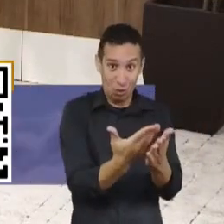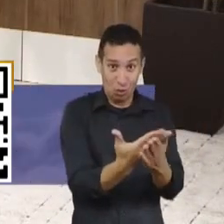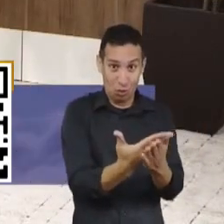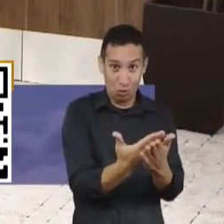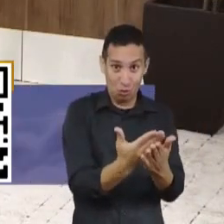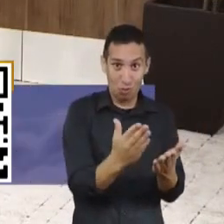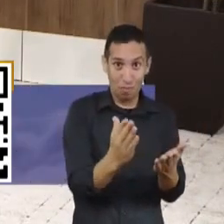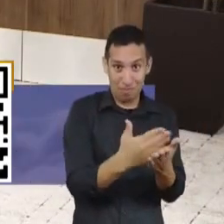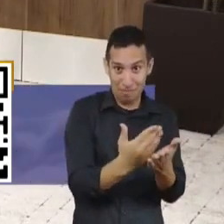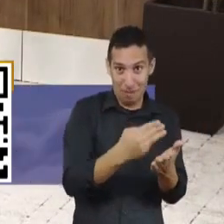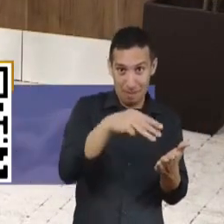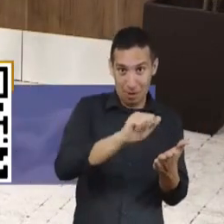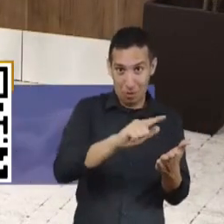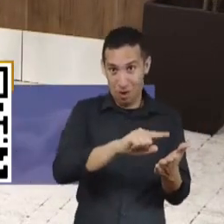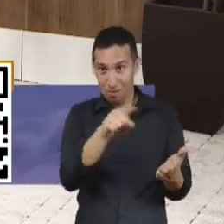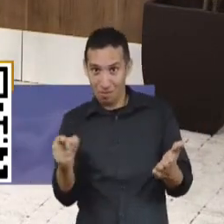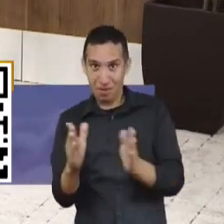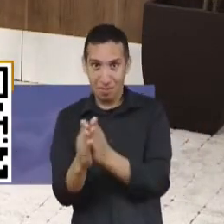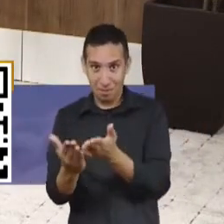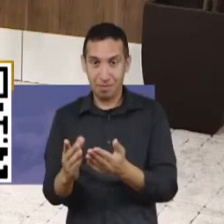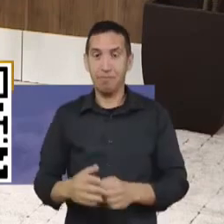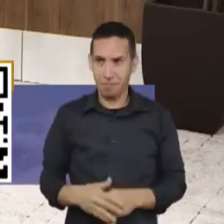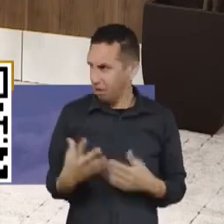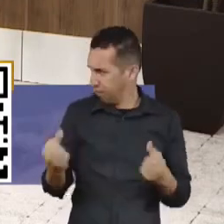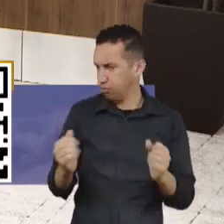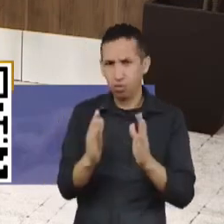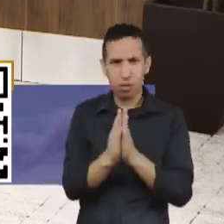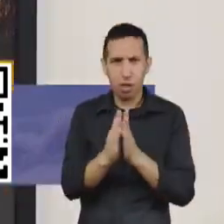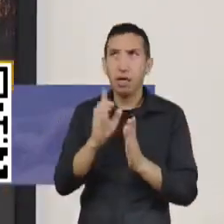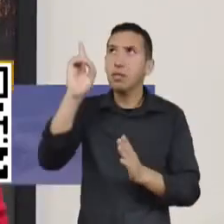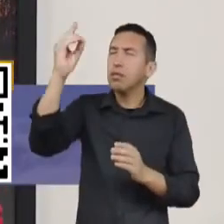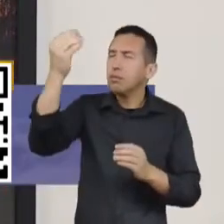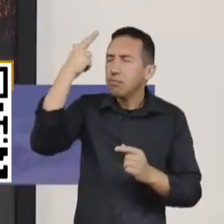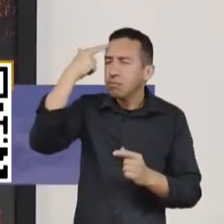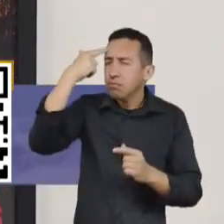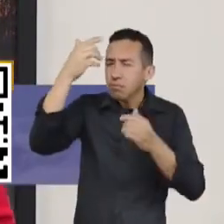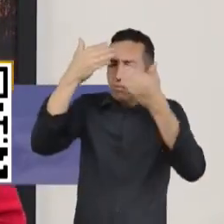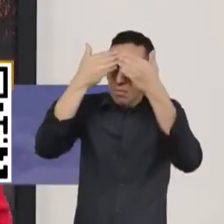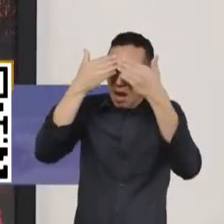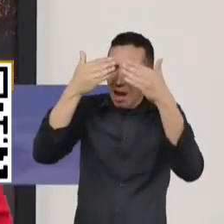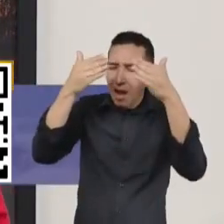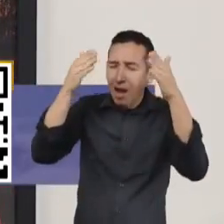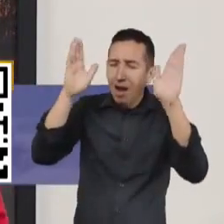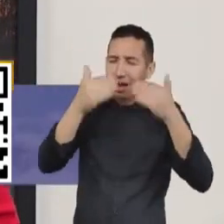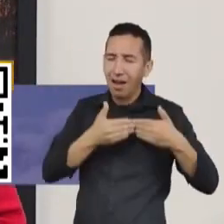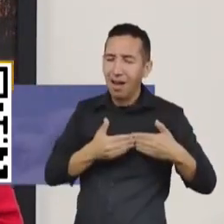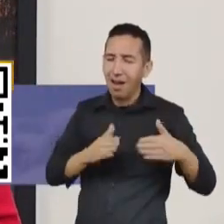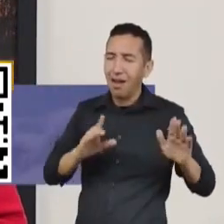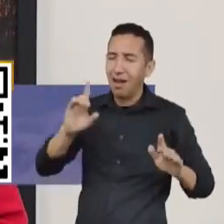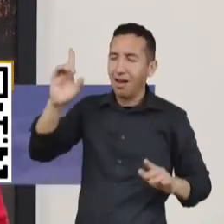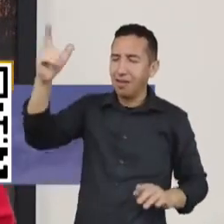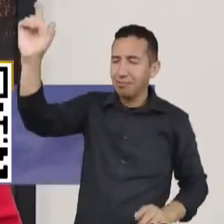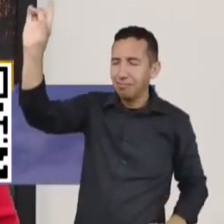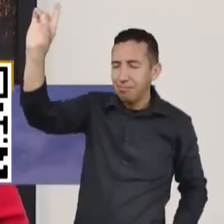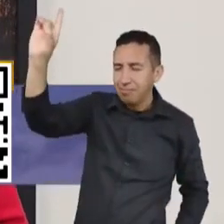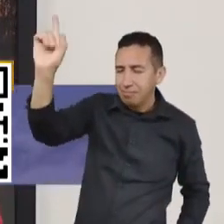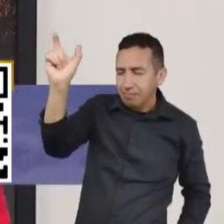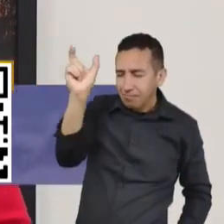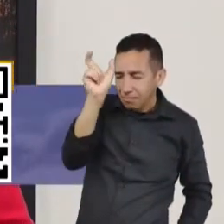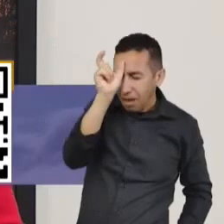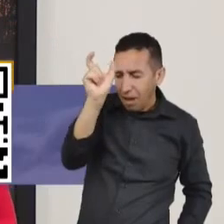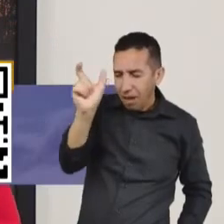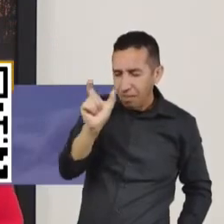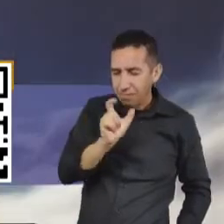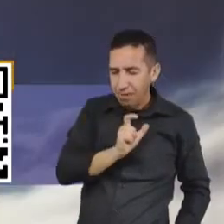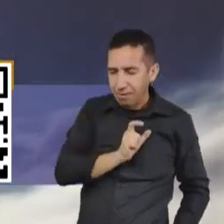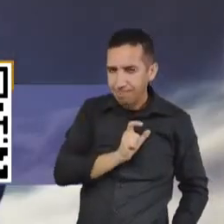tá certo pastor vamos orar por ele e para que Deus nos abençoe Abra o nosso entendimento para que a palavra dele posso entrar na nossa cabeça